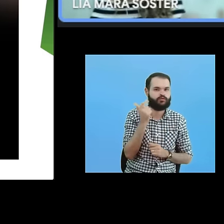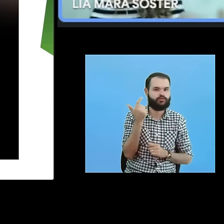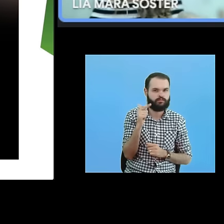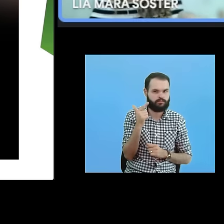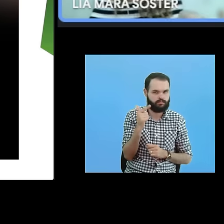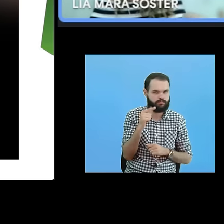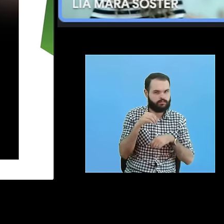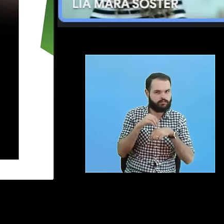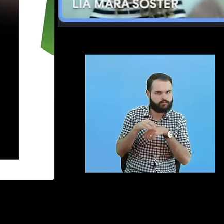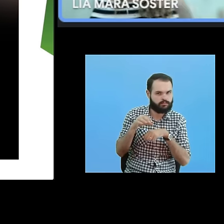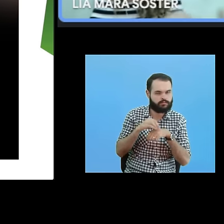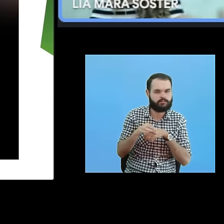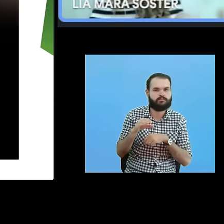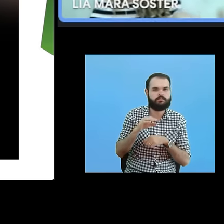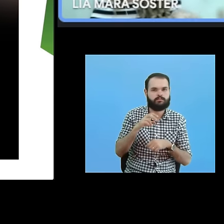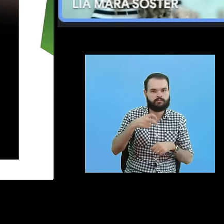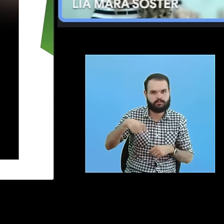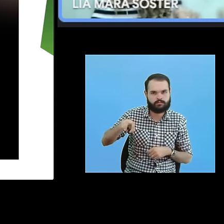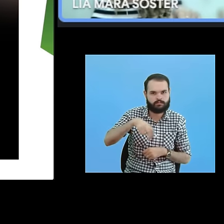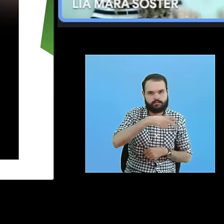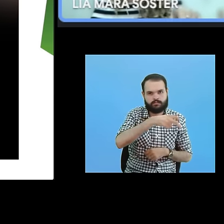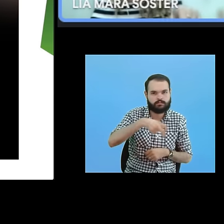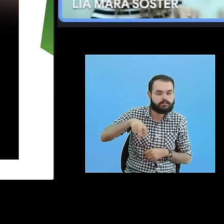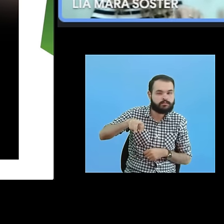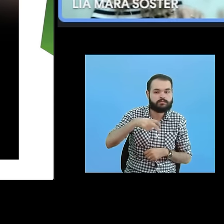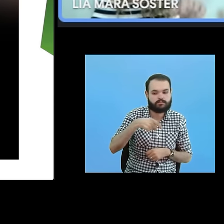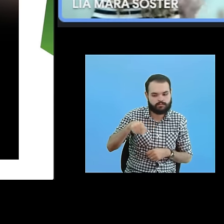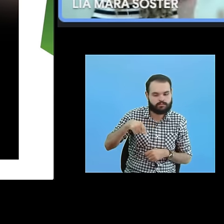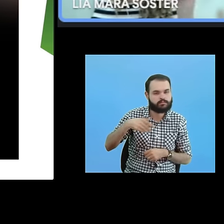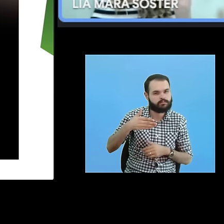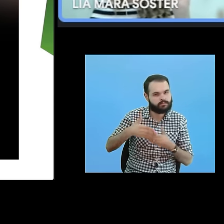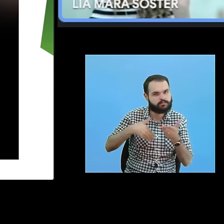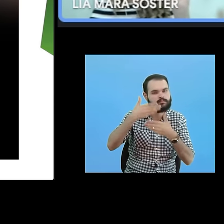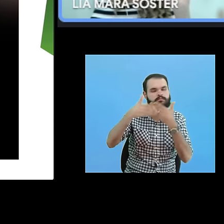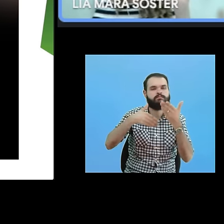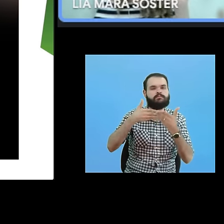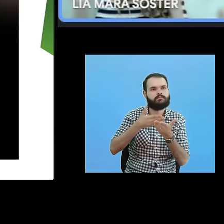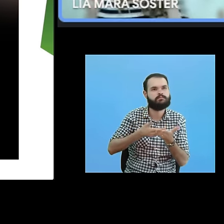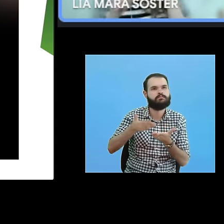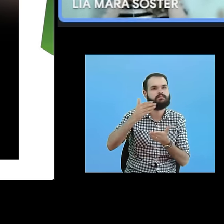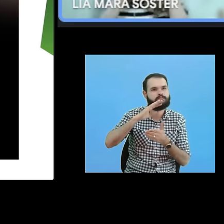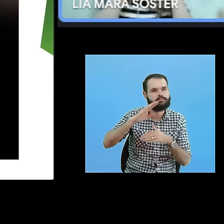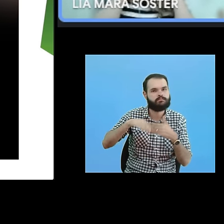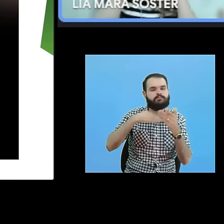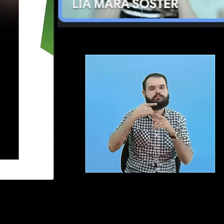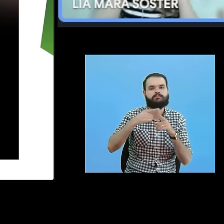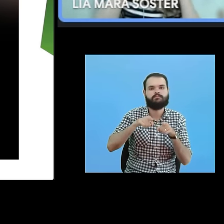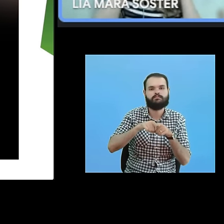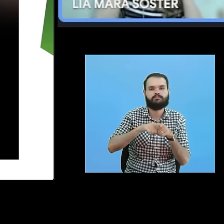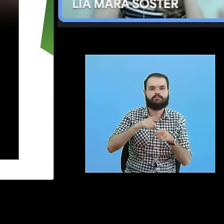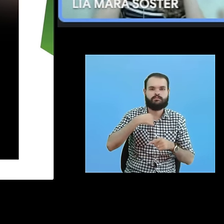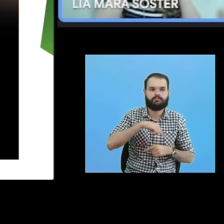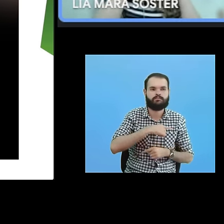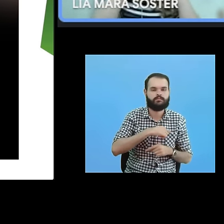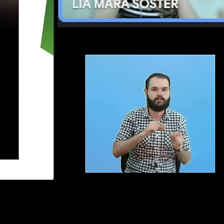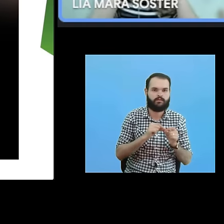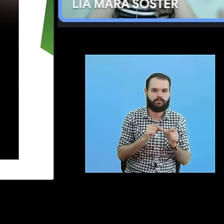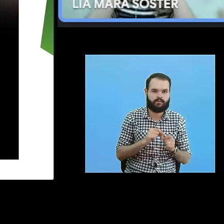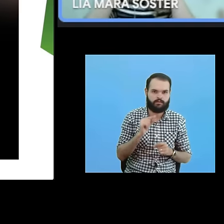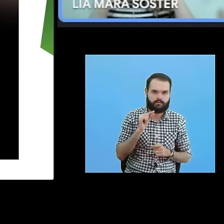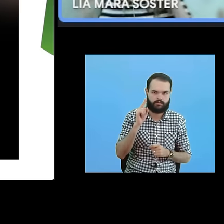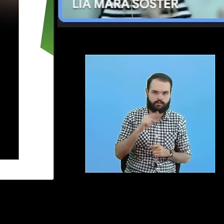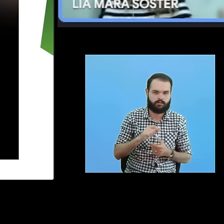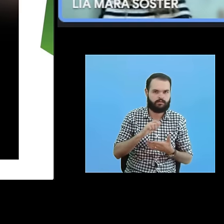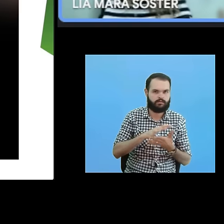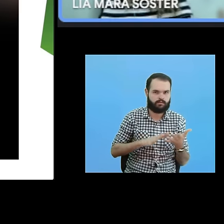ainda orientação e mobilidade passaram a desenvolver também a partir desta oficina, e nós, então, realizamos com eles